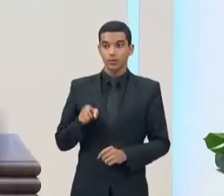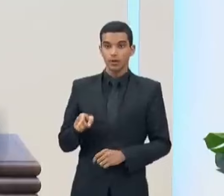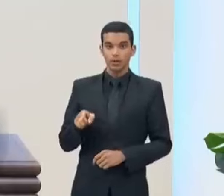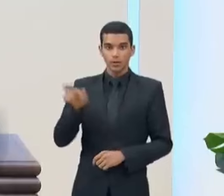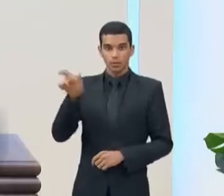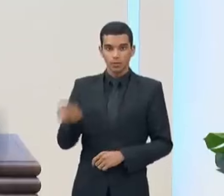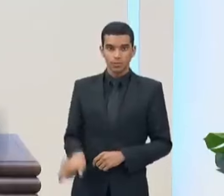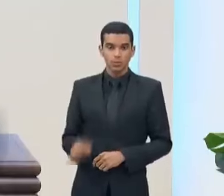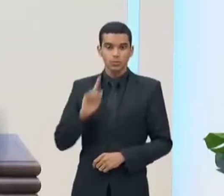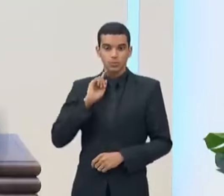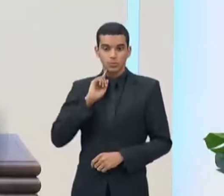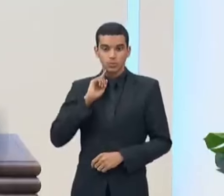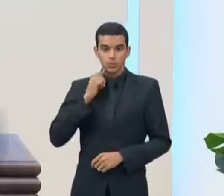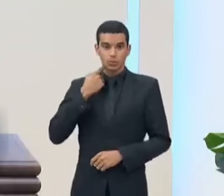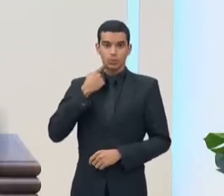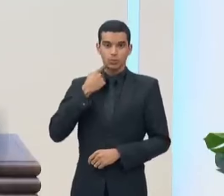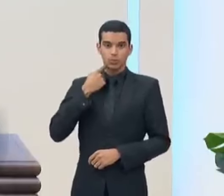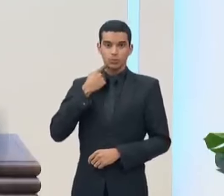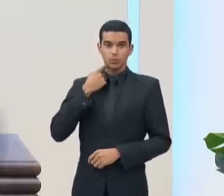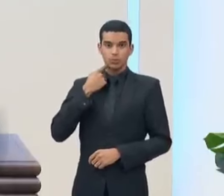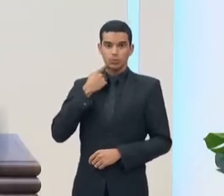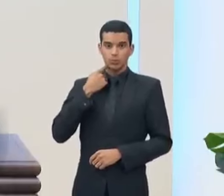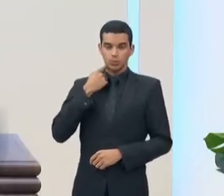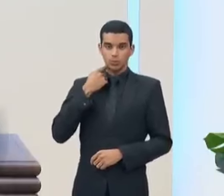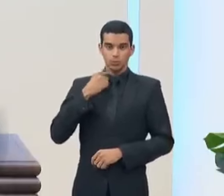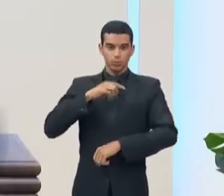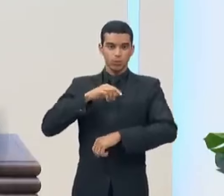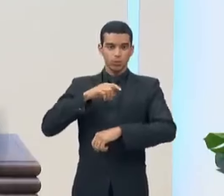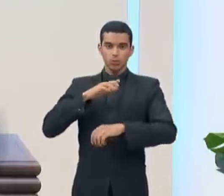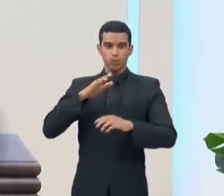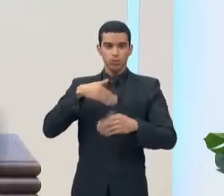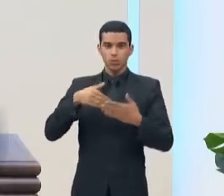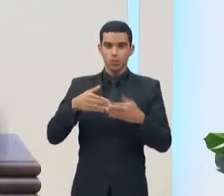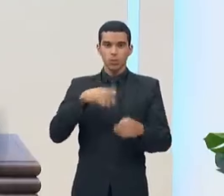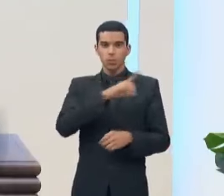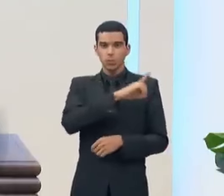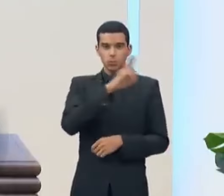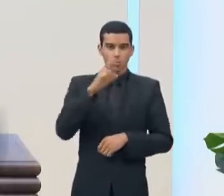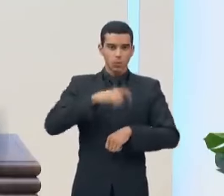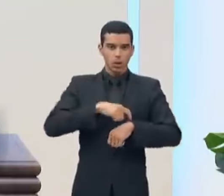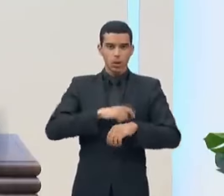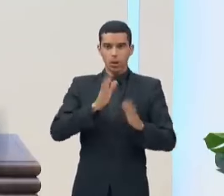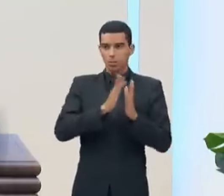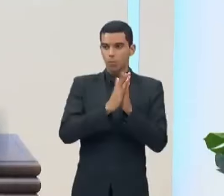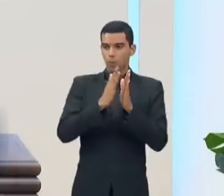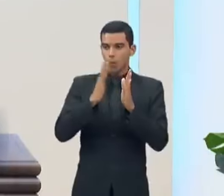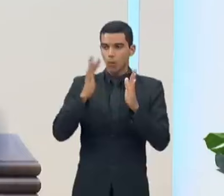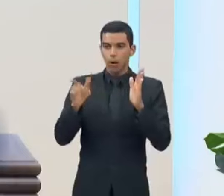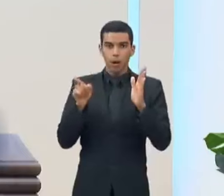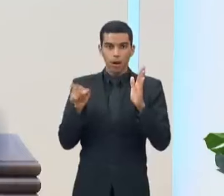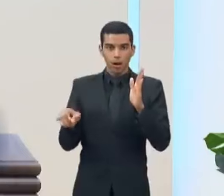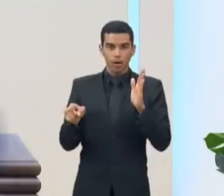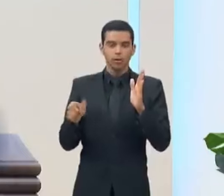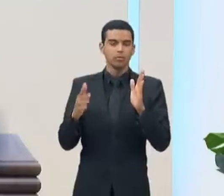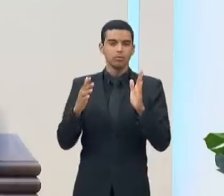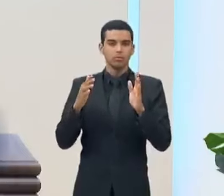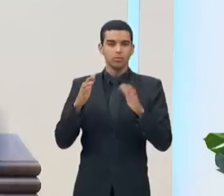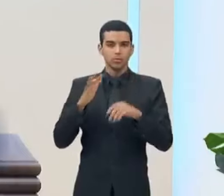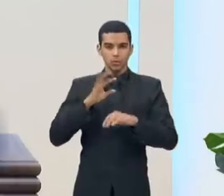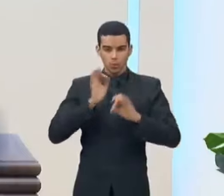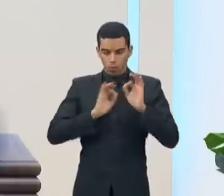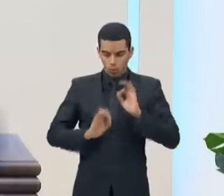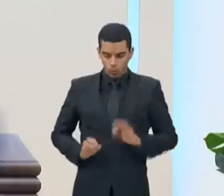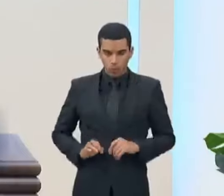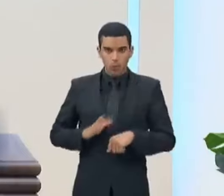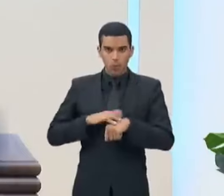impuro durante os dias que a praga estiver nele. Está impuro, habitará só,